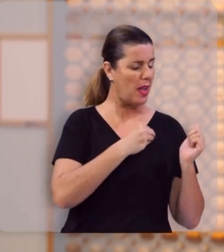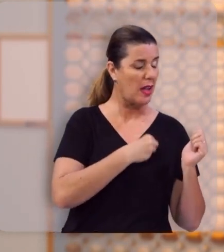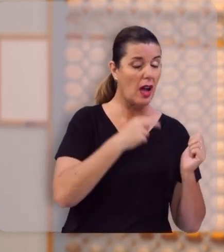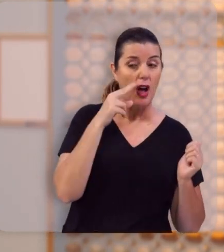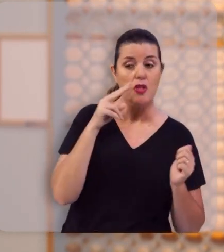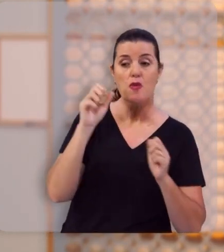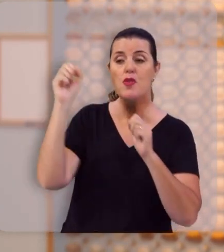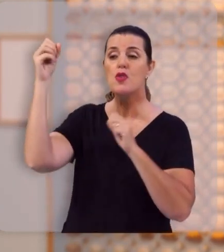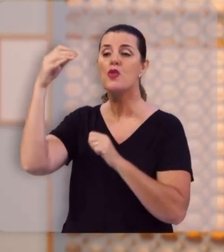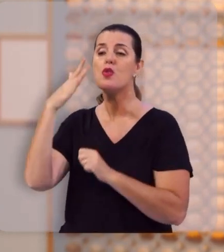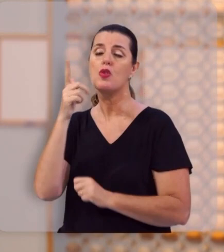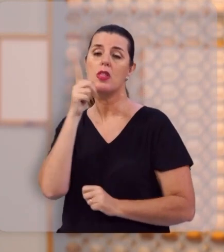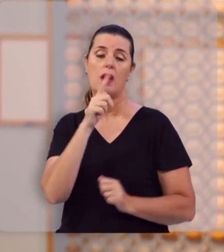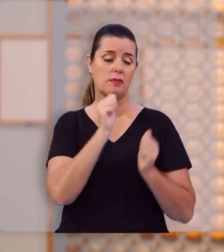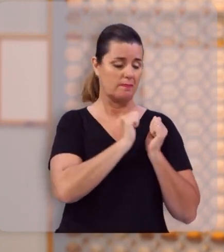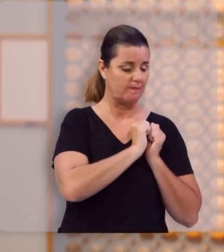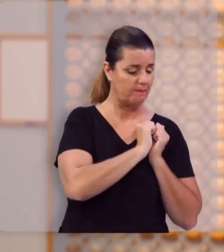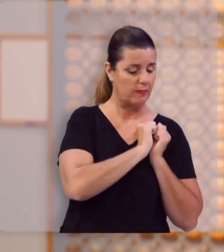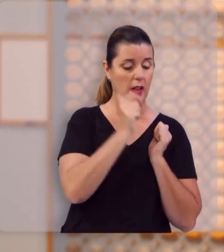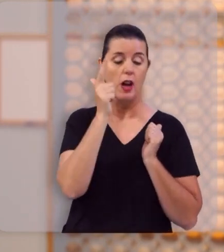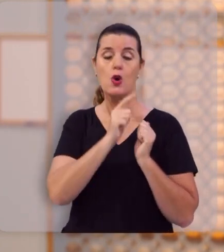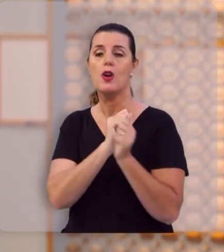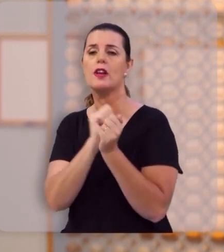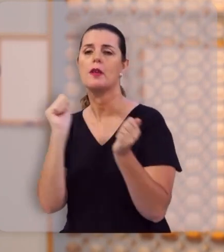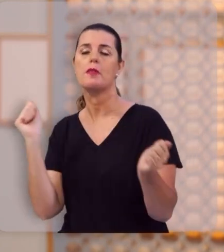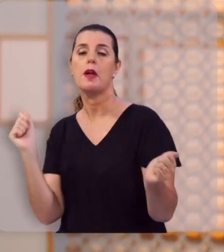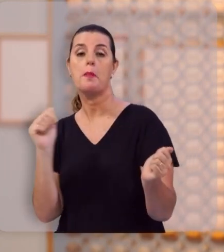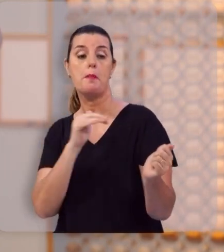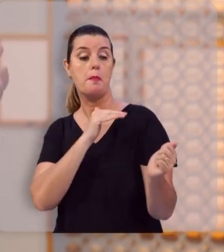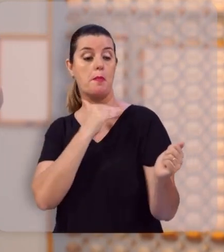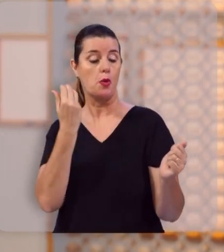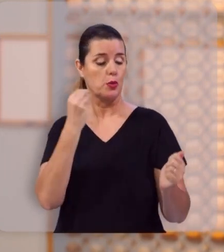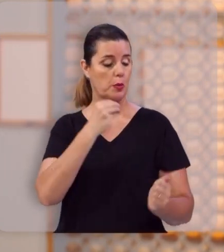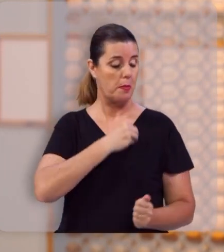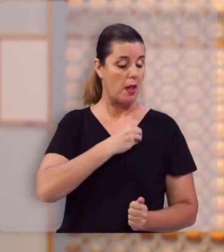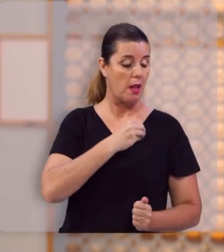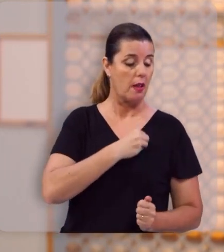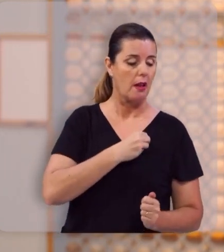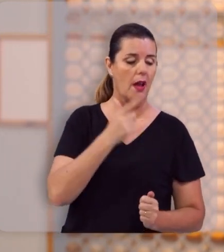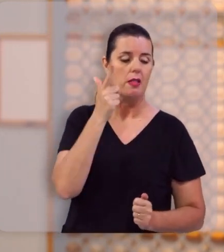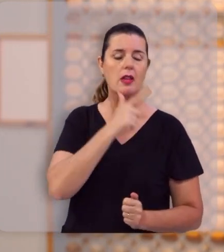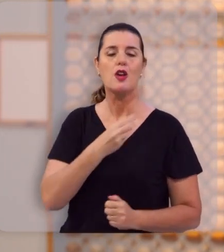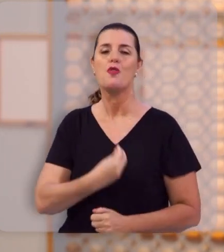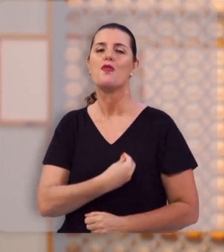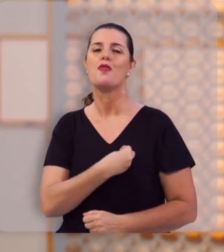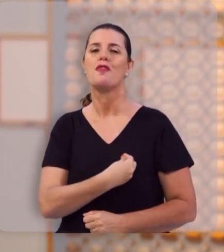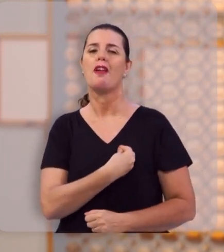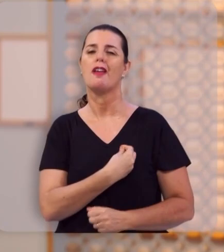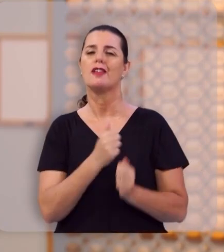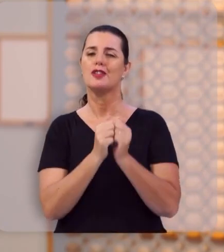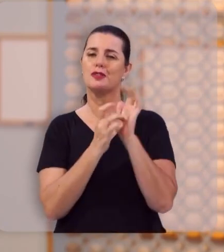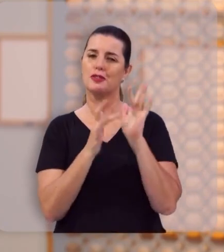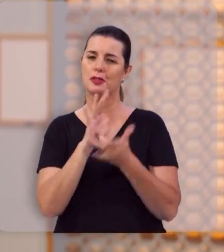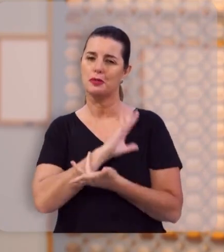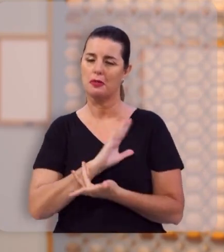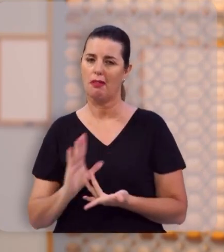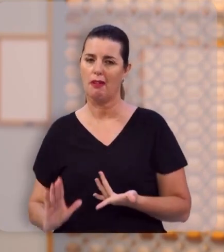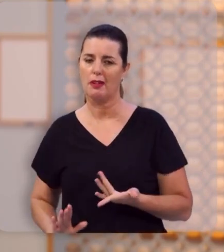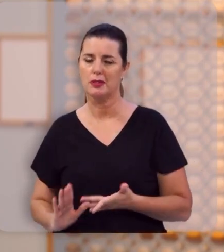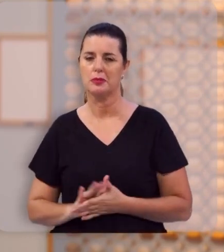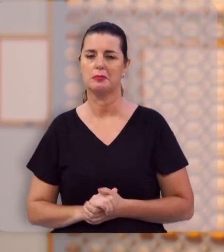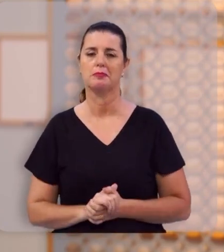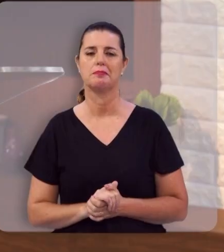estando prisioneiros, foram libertos, estando mortos nos seus delitos e pecados, receberam vida em Cristo